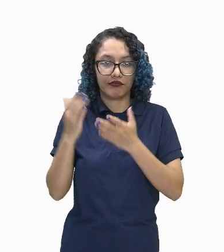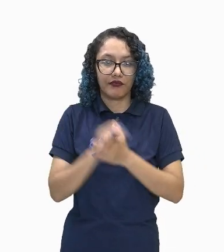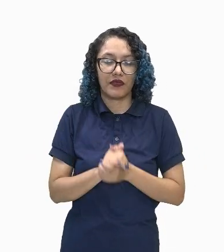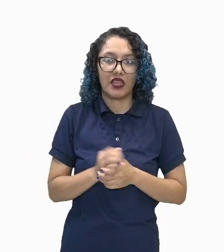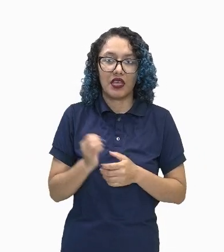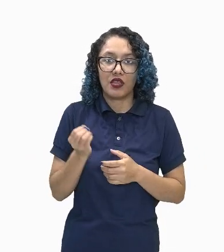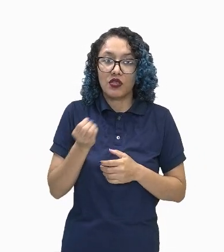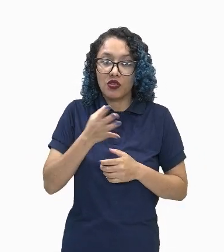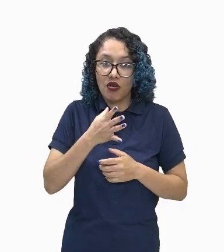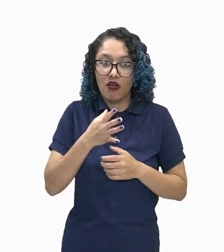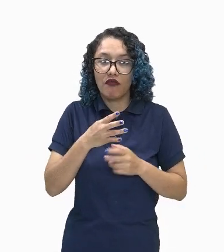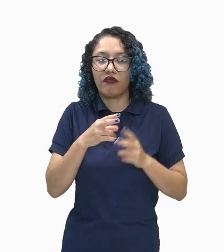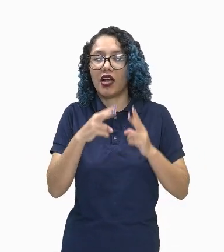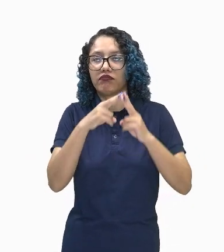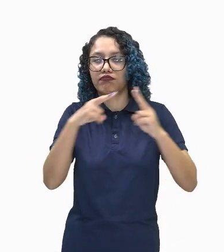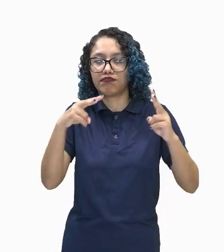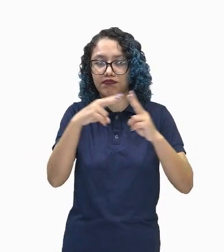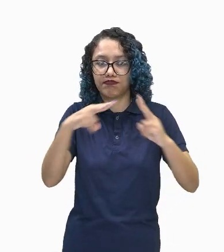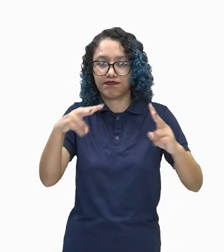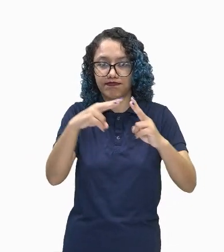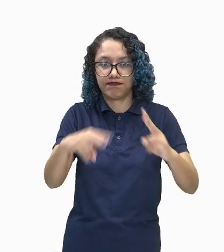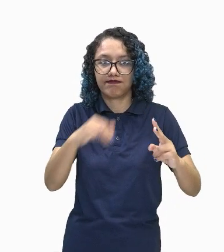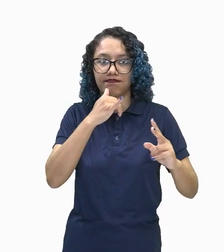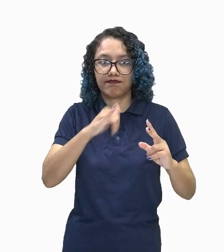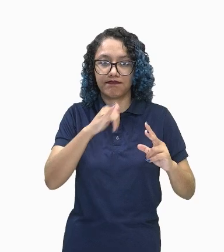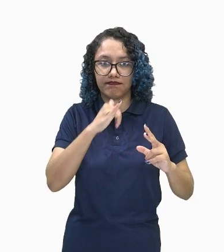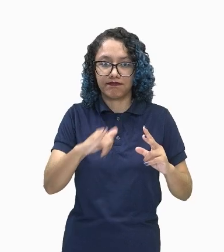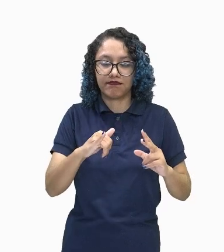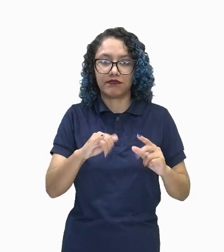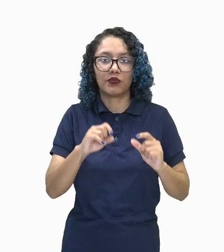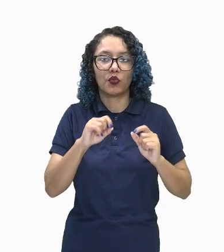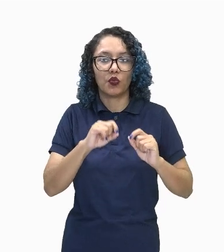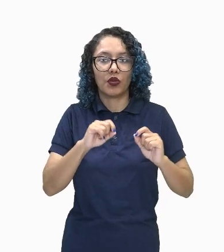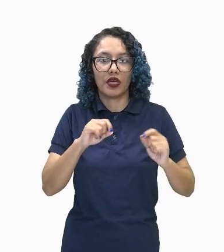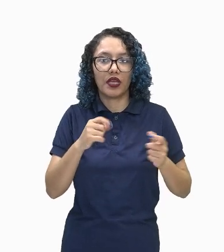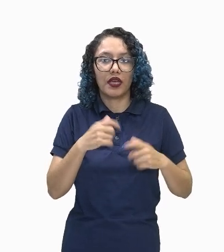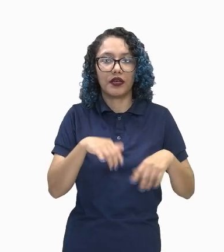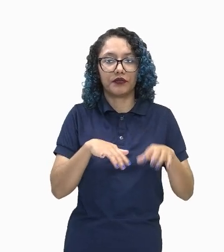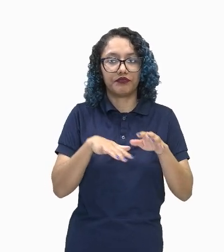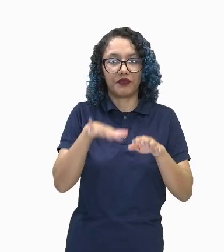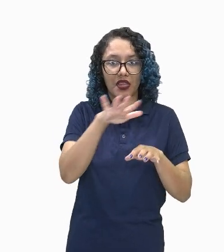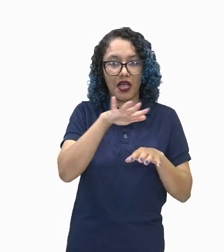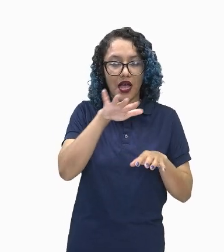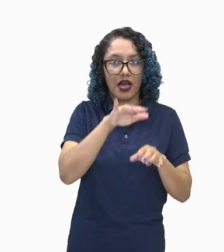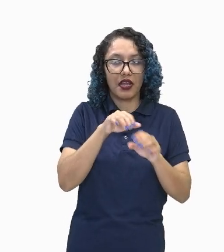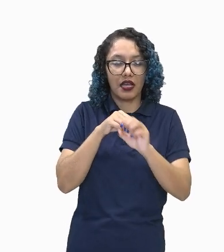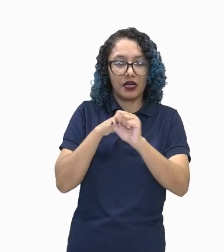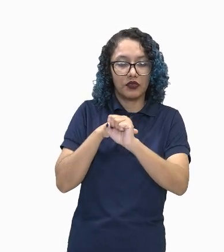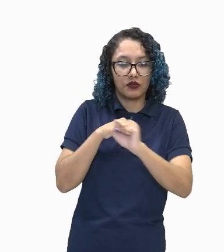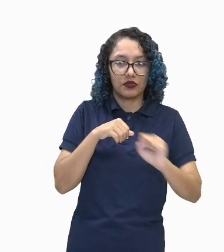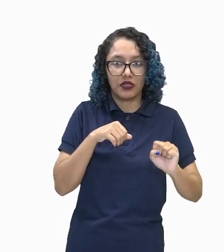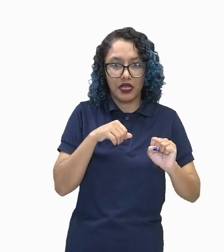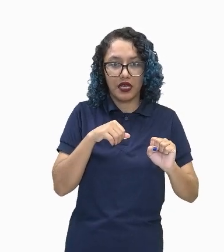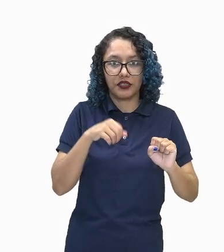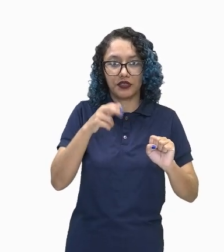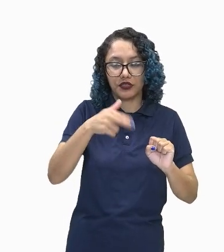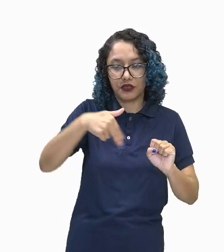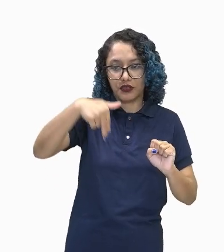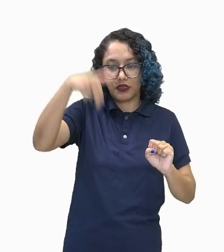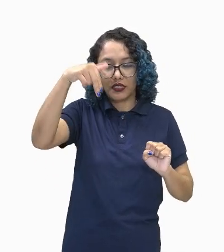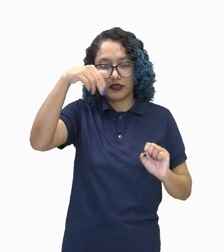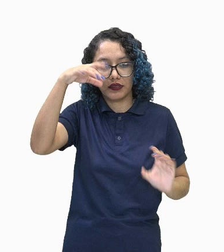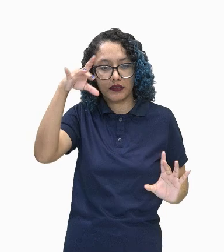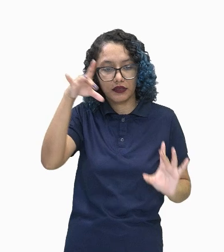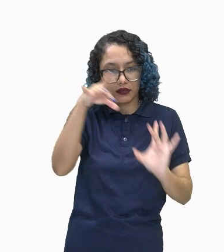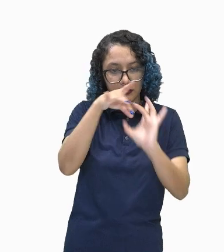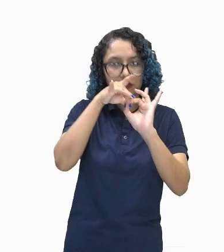de transmissão de energia fará a ligação entre os sistemas sudestes e nordeste. Aí